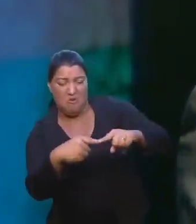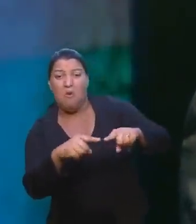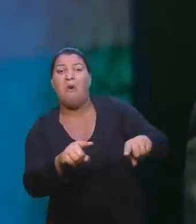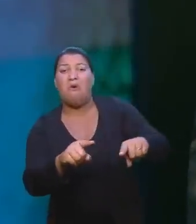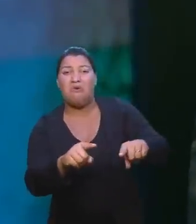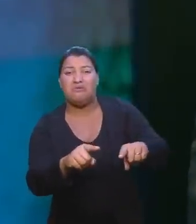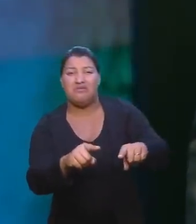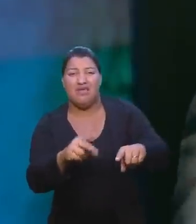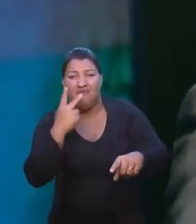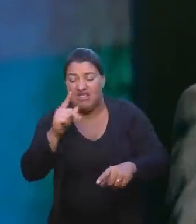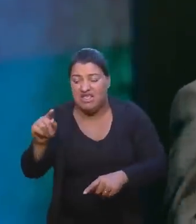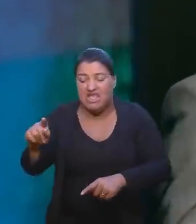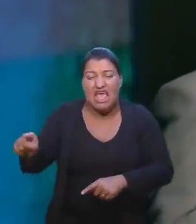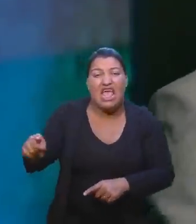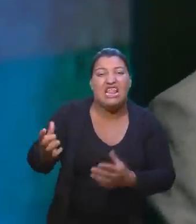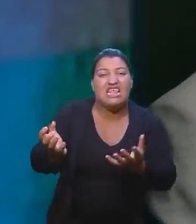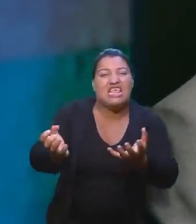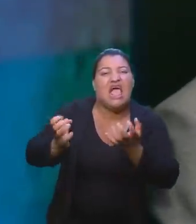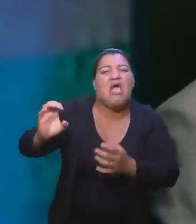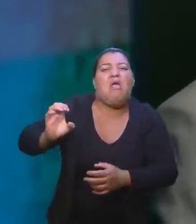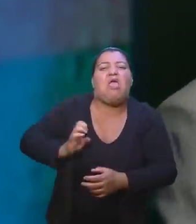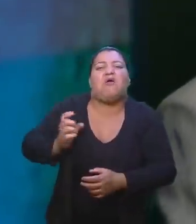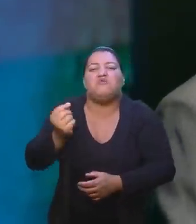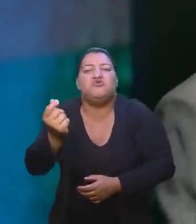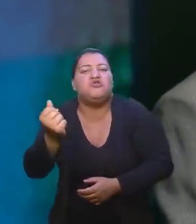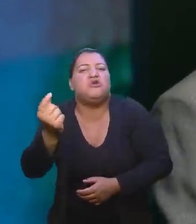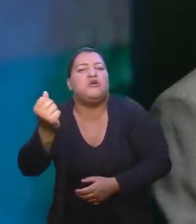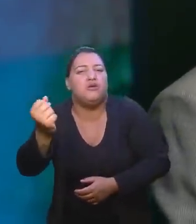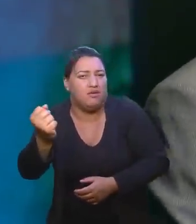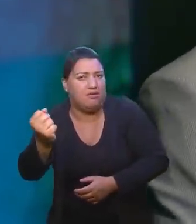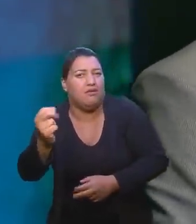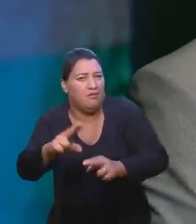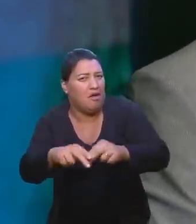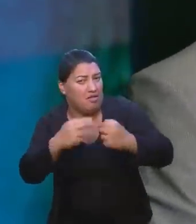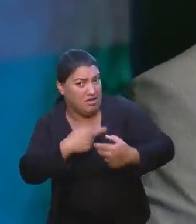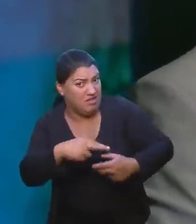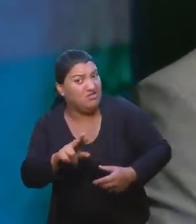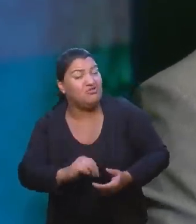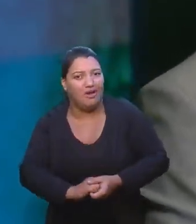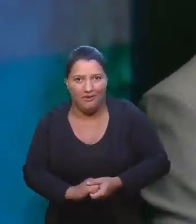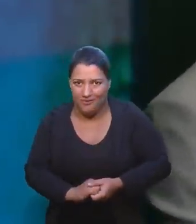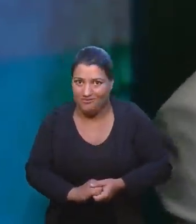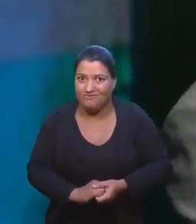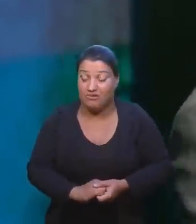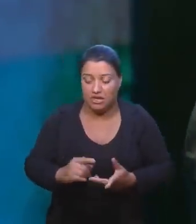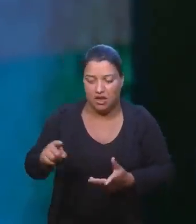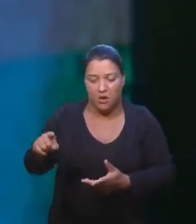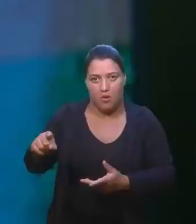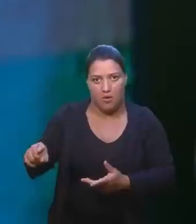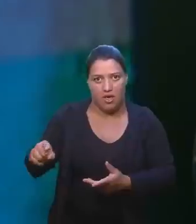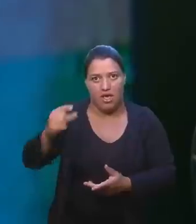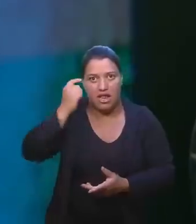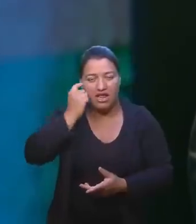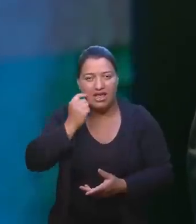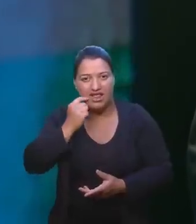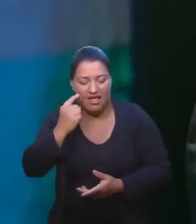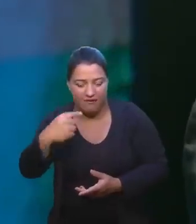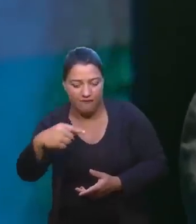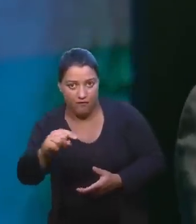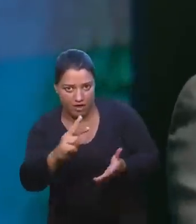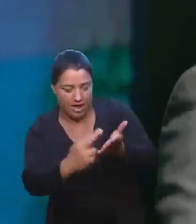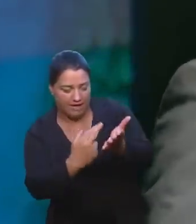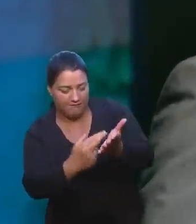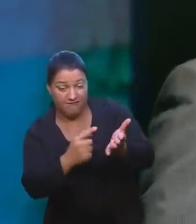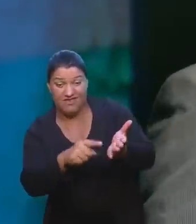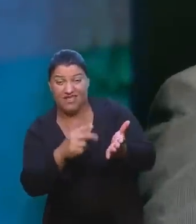à custa do Espiritismo, os milhões do senhor Allan Kardec, talvez tenha sido uma das poucas vezes que Kardec foi à tribuna do Espiritismo, à